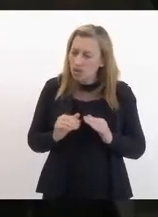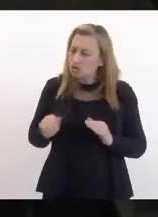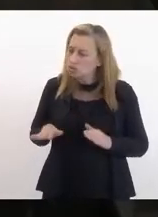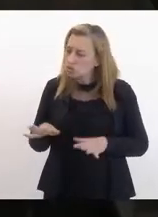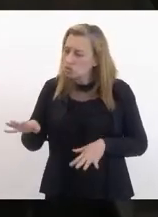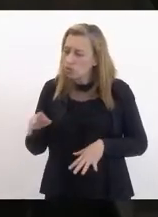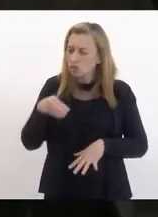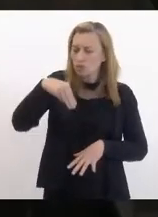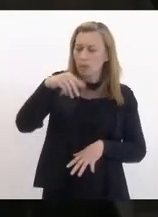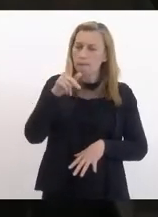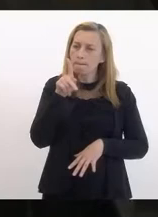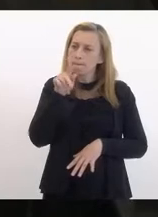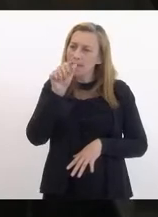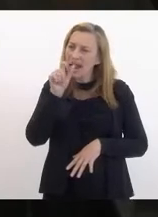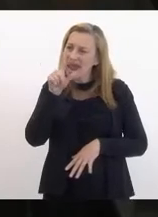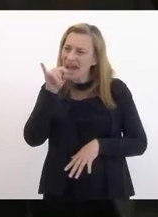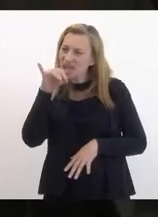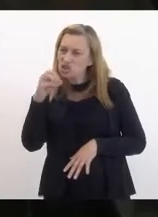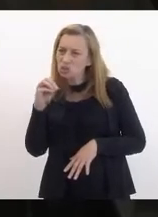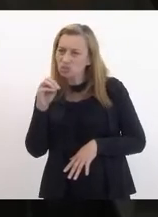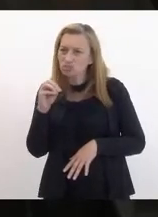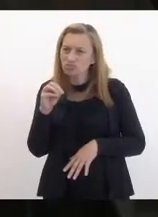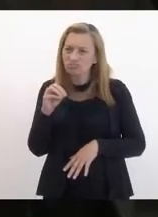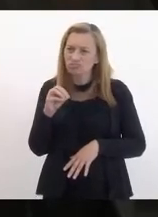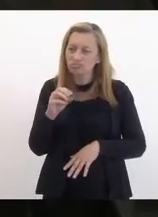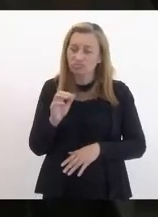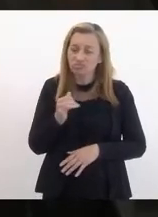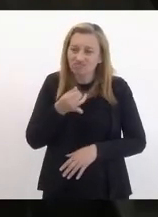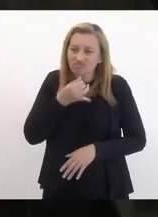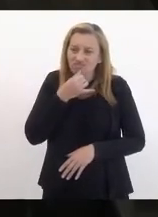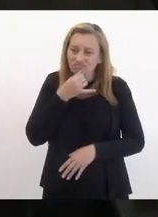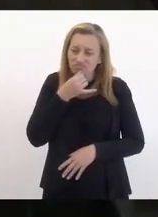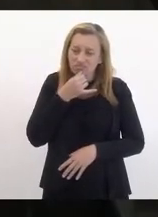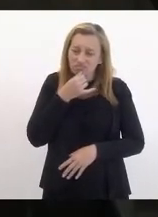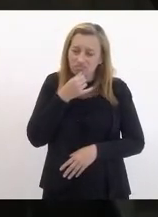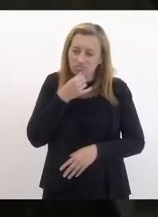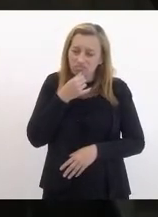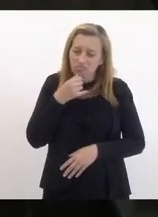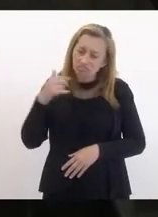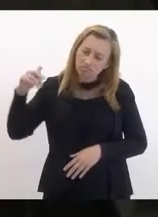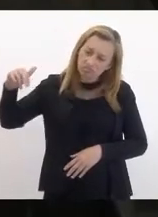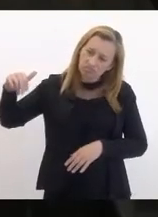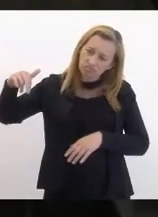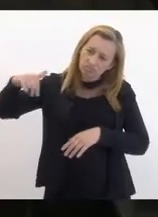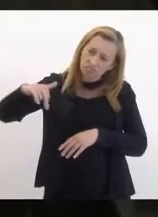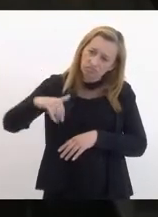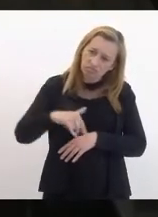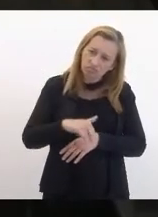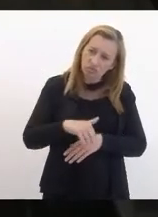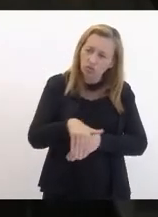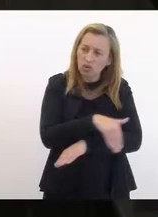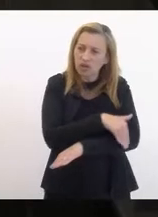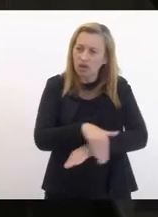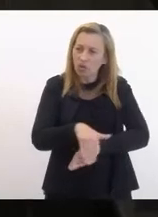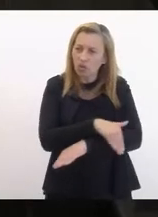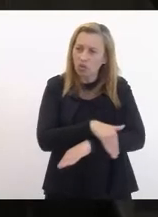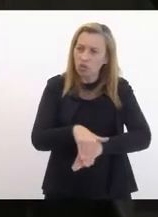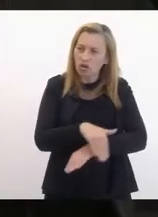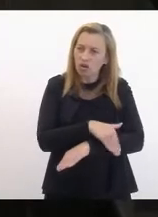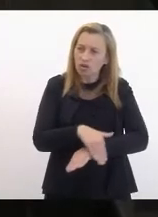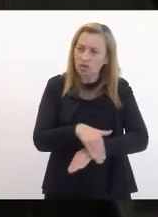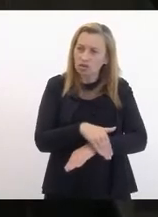do Palácio não se conformou, desceu o morro, ocupou as ruas do bairro do Ingá,